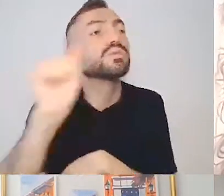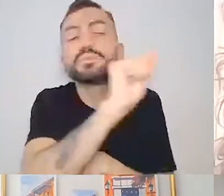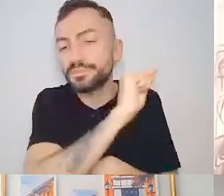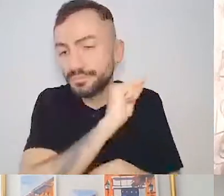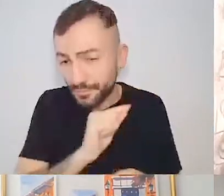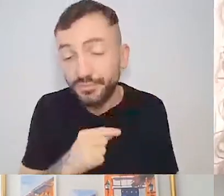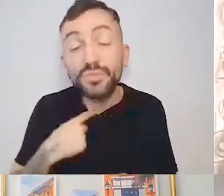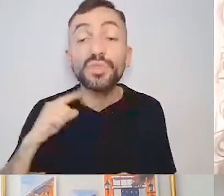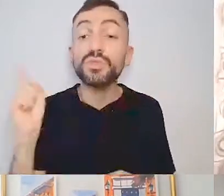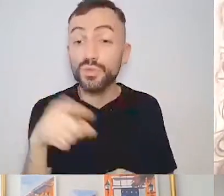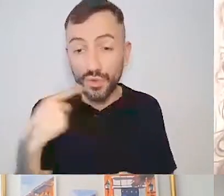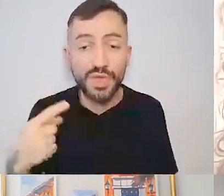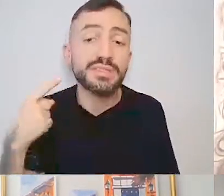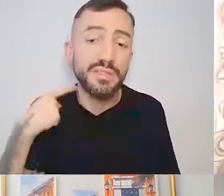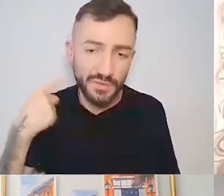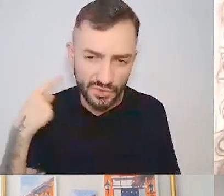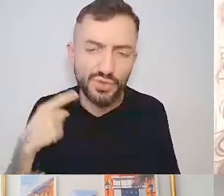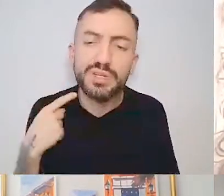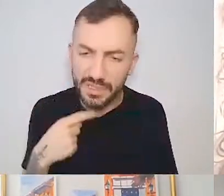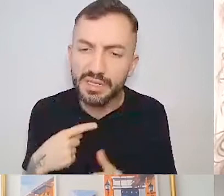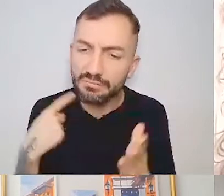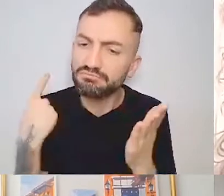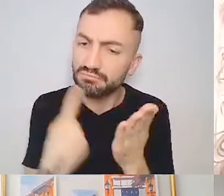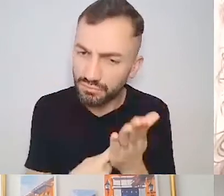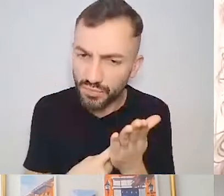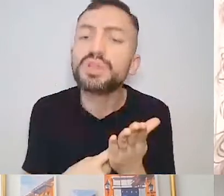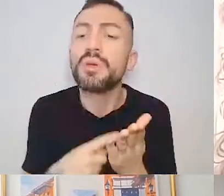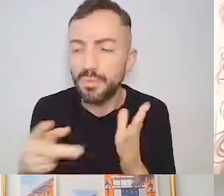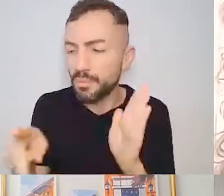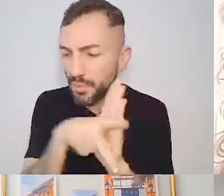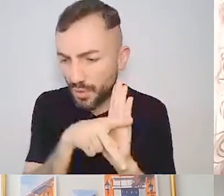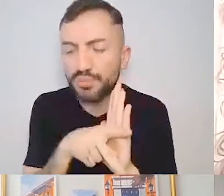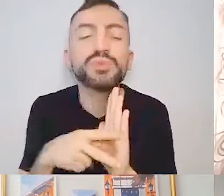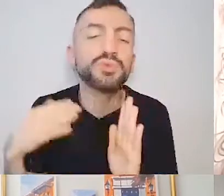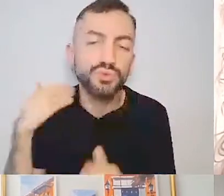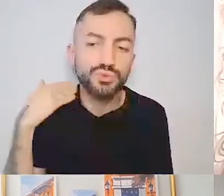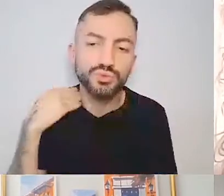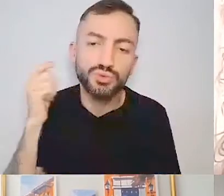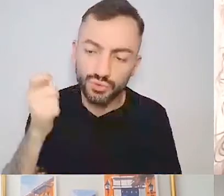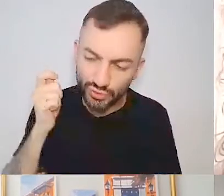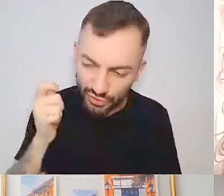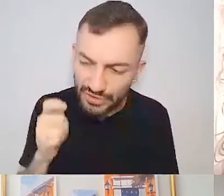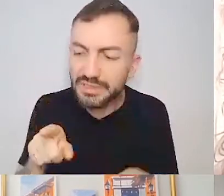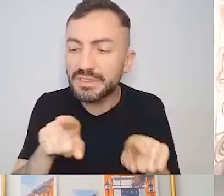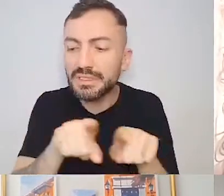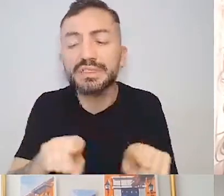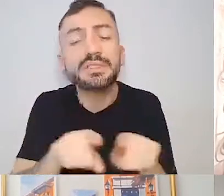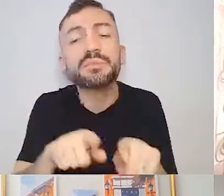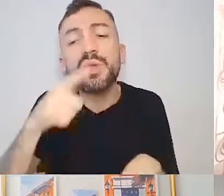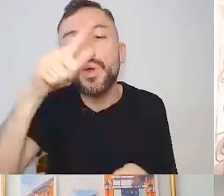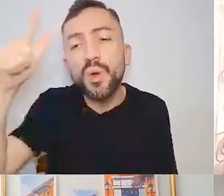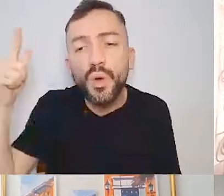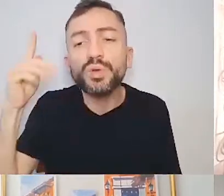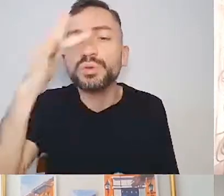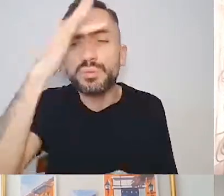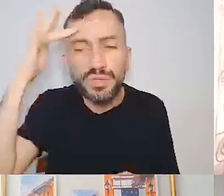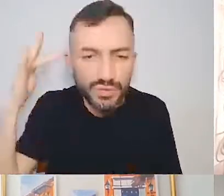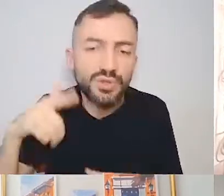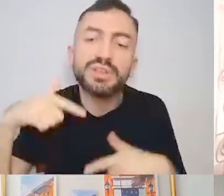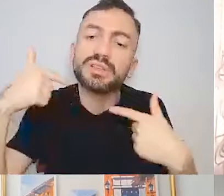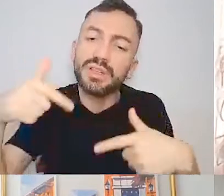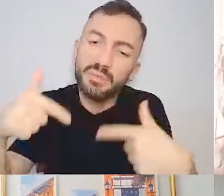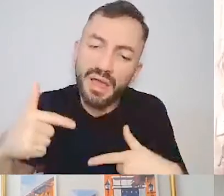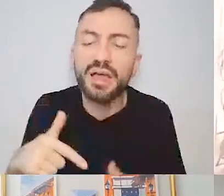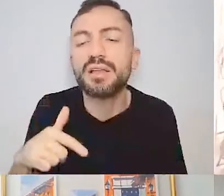como defensoria dentro do sistema de justiça, e também, né, para todos os profissionais que atendem essas famílias, mulheres e